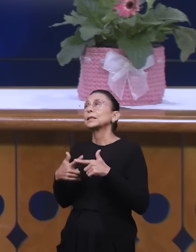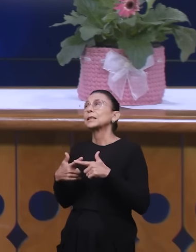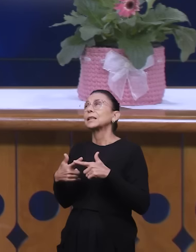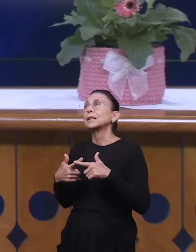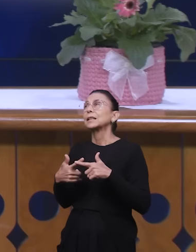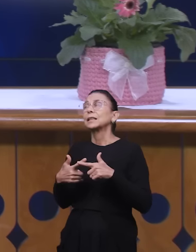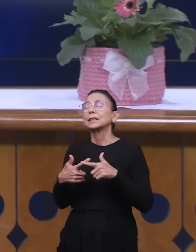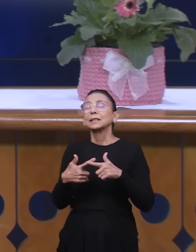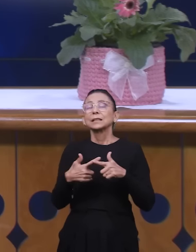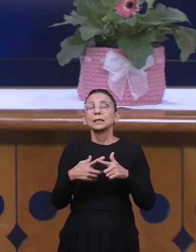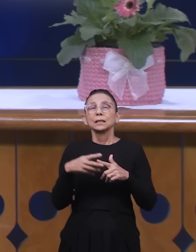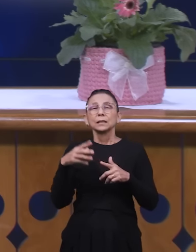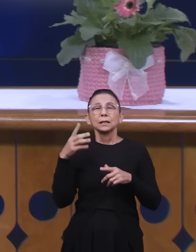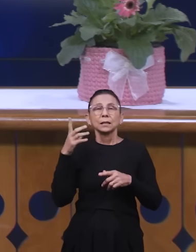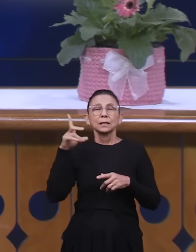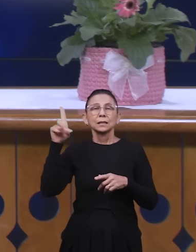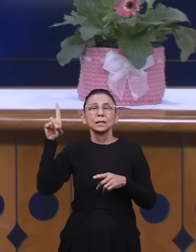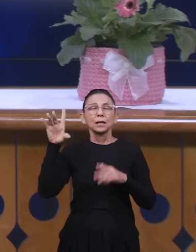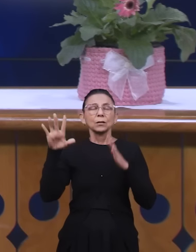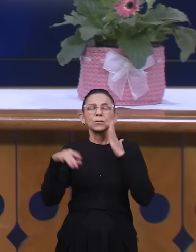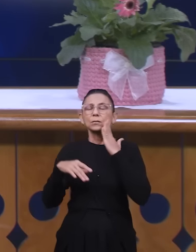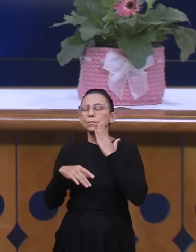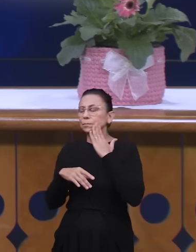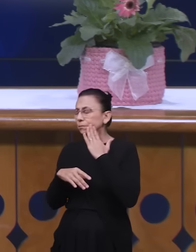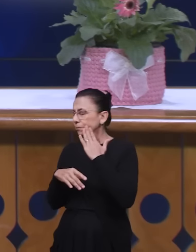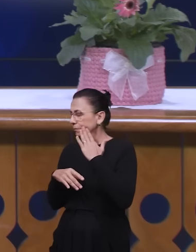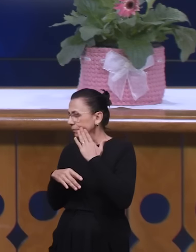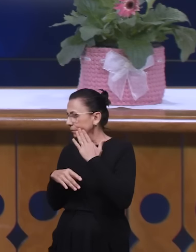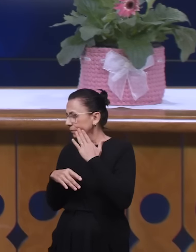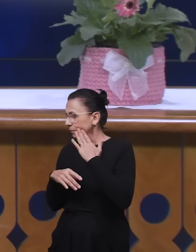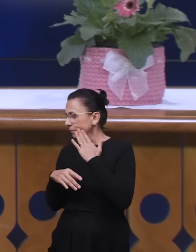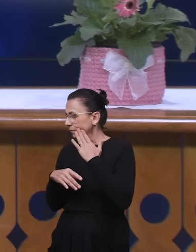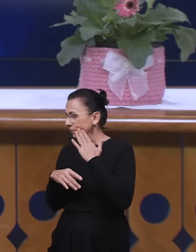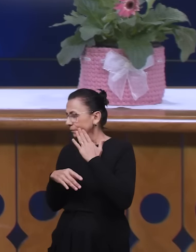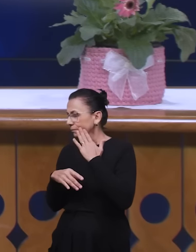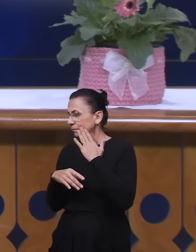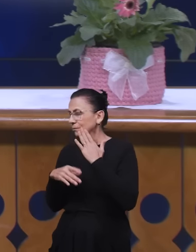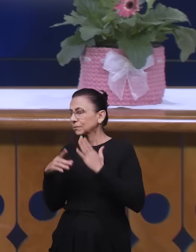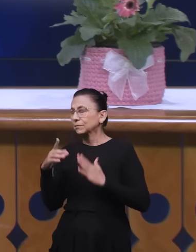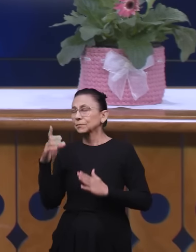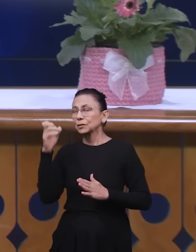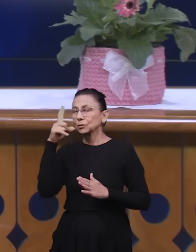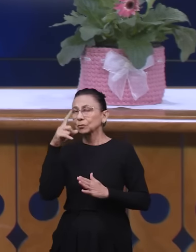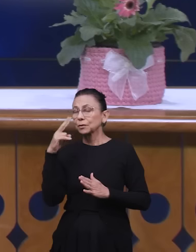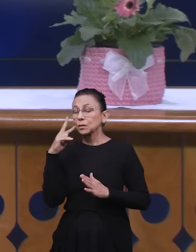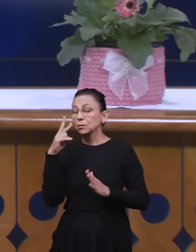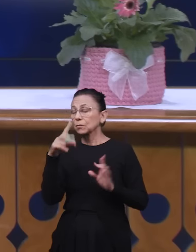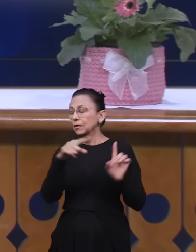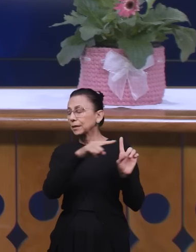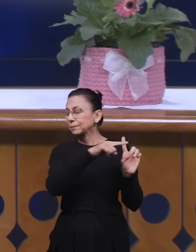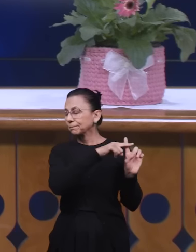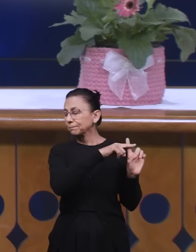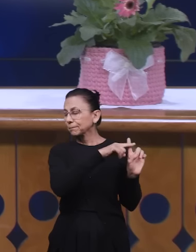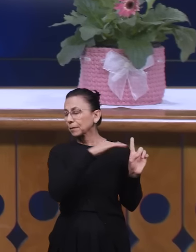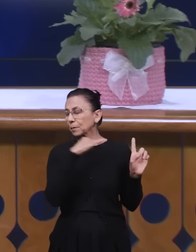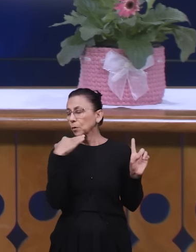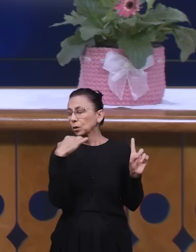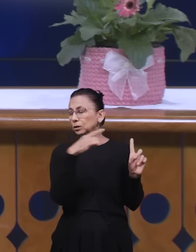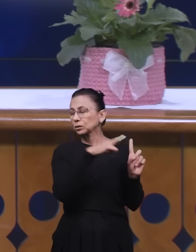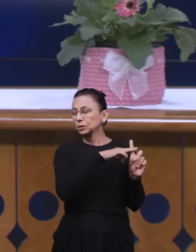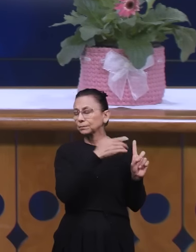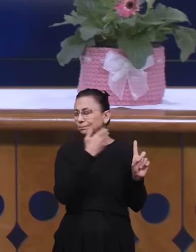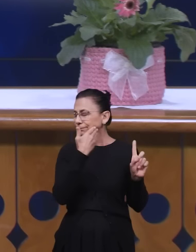sobre ele. E ele levou sobre si o nosso pecado para também, pela